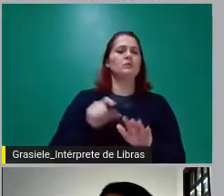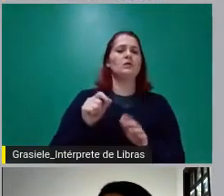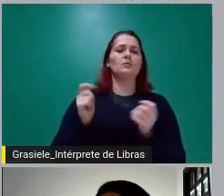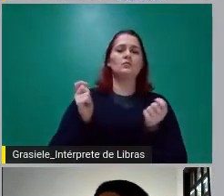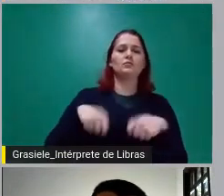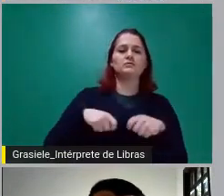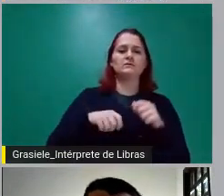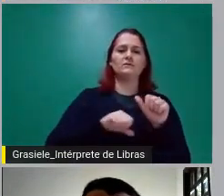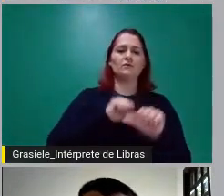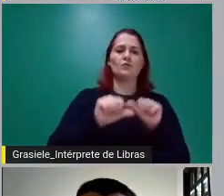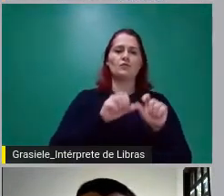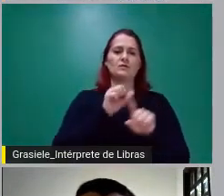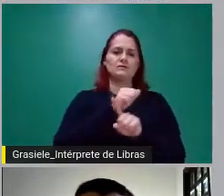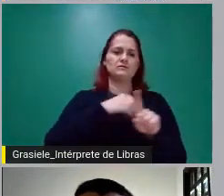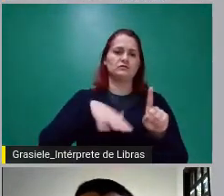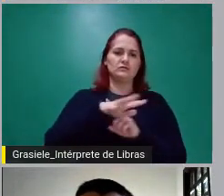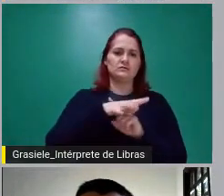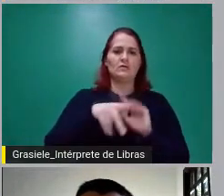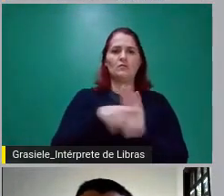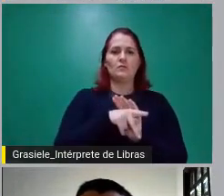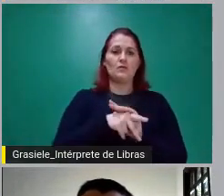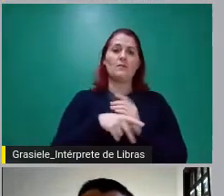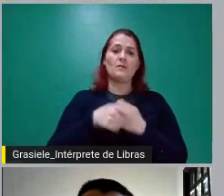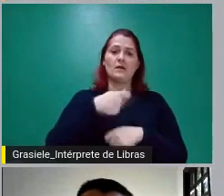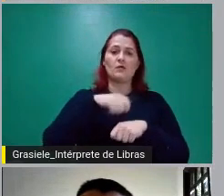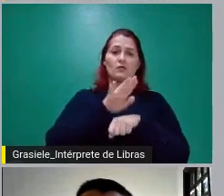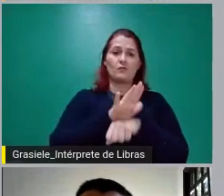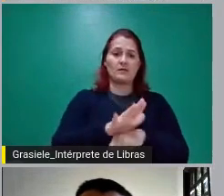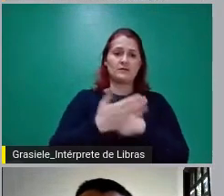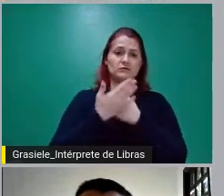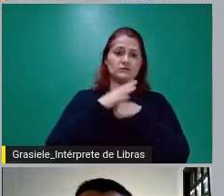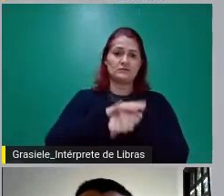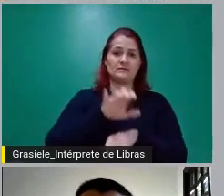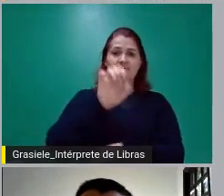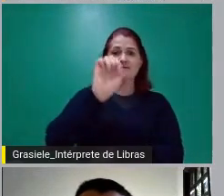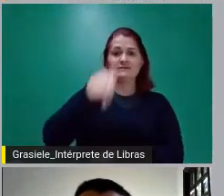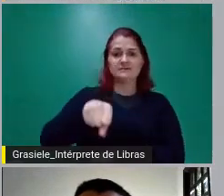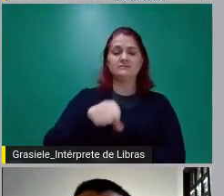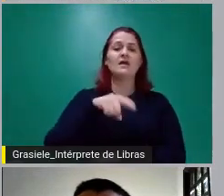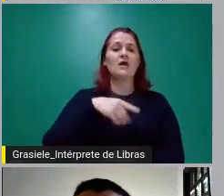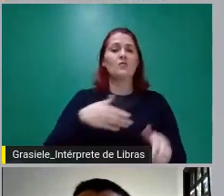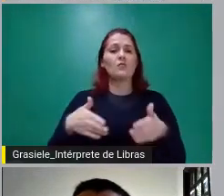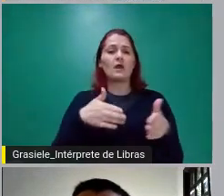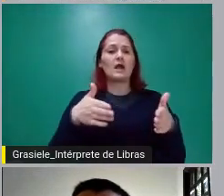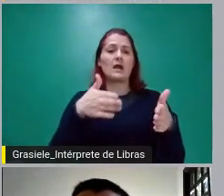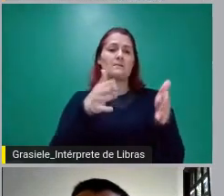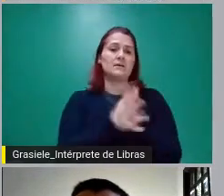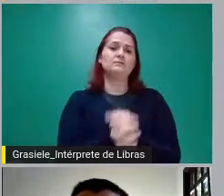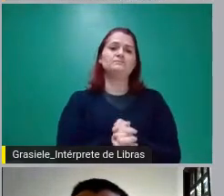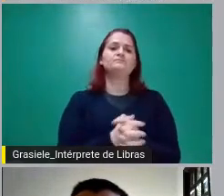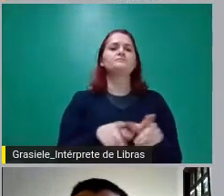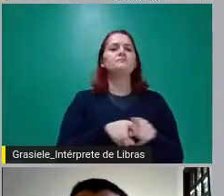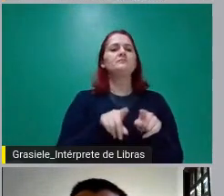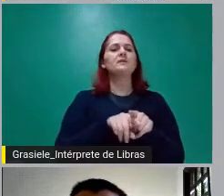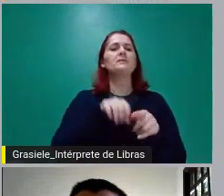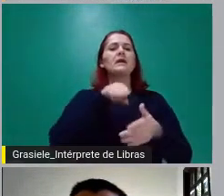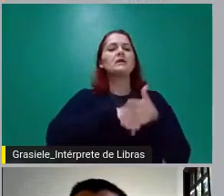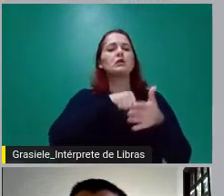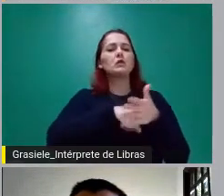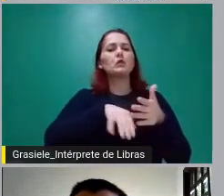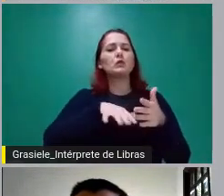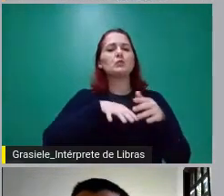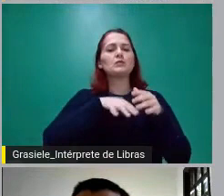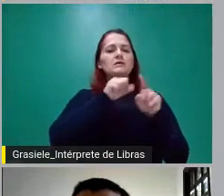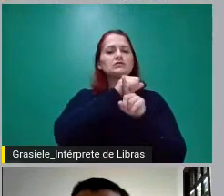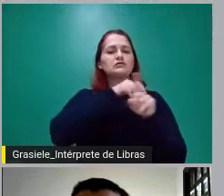mudança social a partir da economia solidária, sim. E aí seria um caminho a se trilhar. E na luta social, você tem sempre o problema